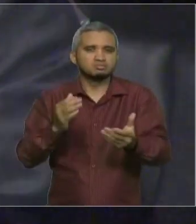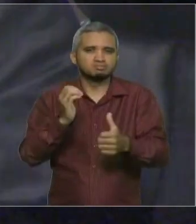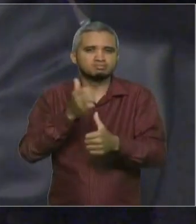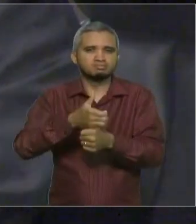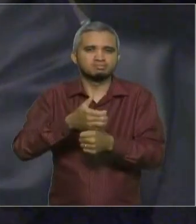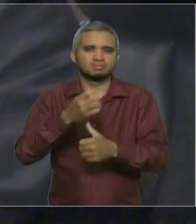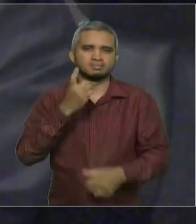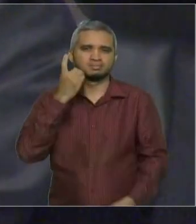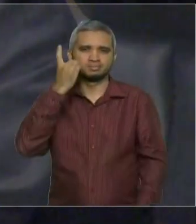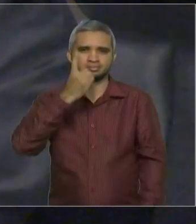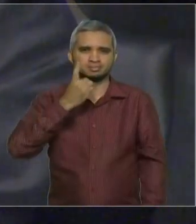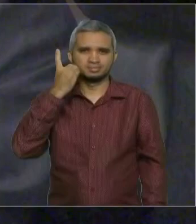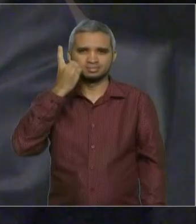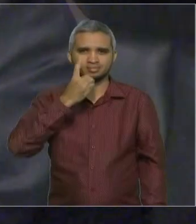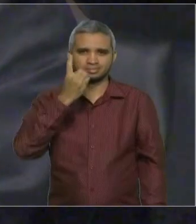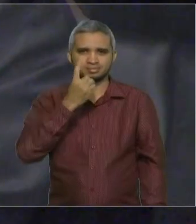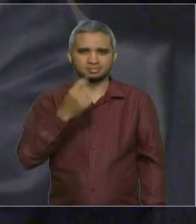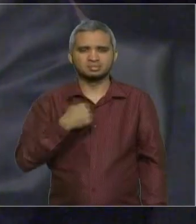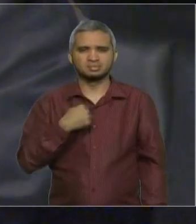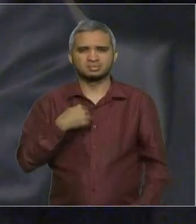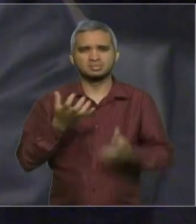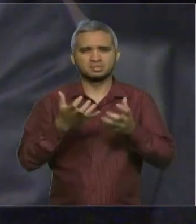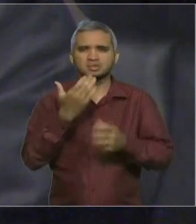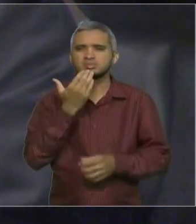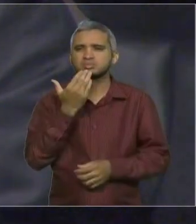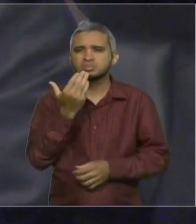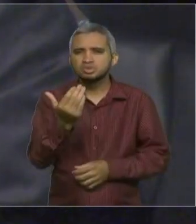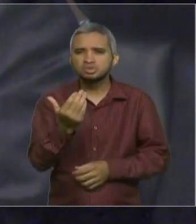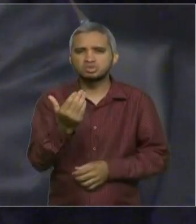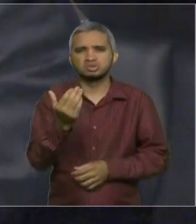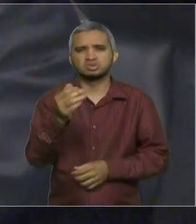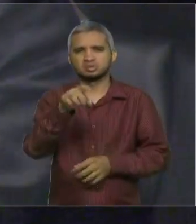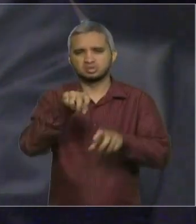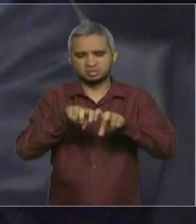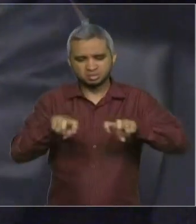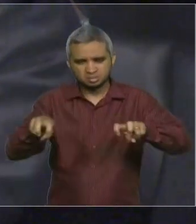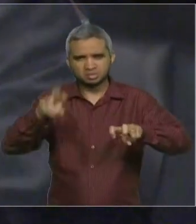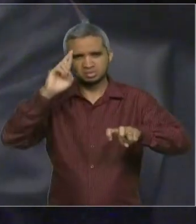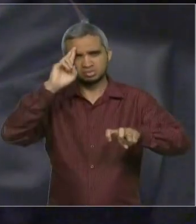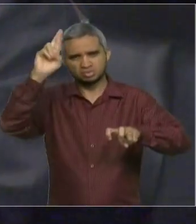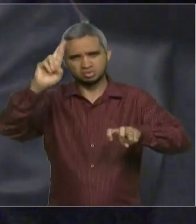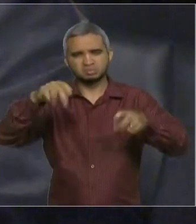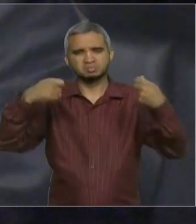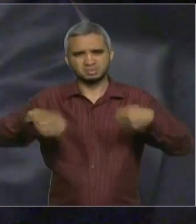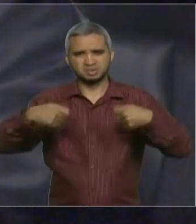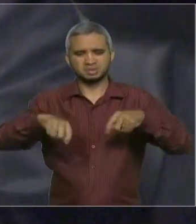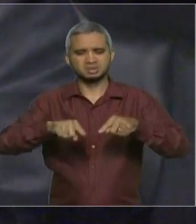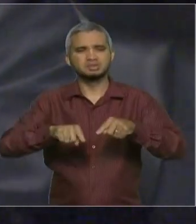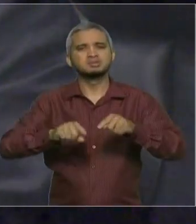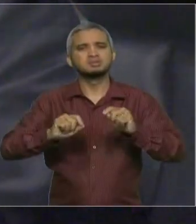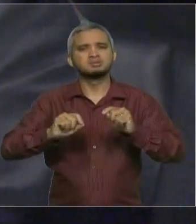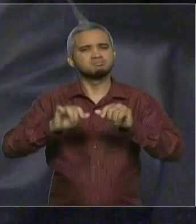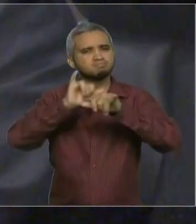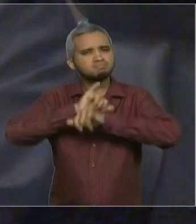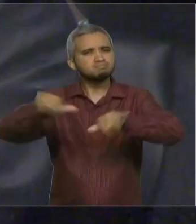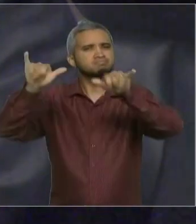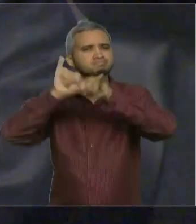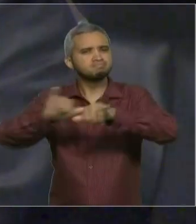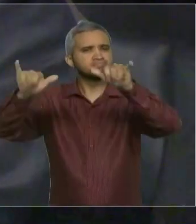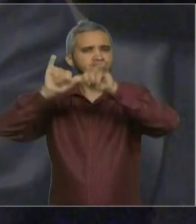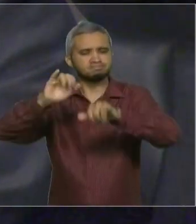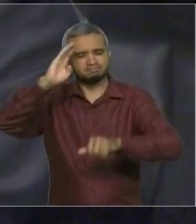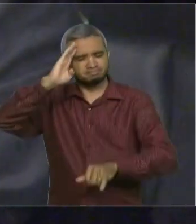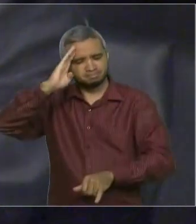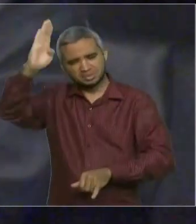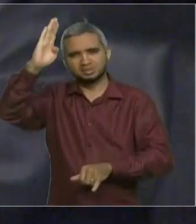um destaque a esse pronunciamento histórico, um dos mais belos pronunciamentos que eu já vi nesta casa, de